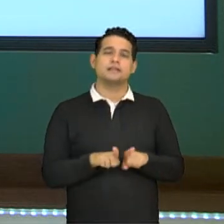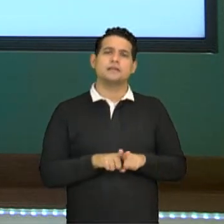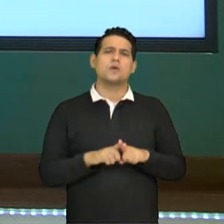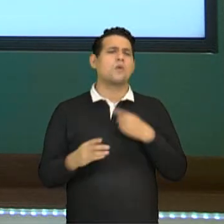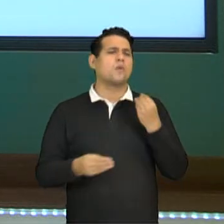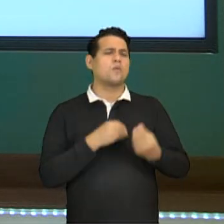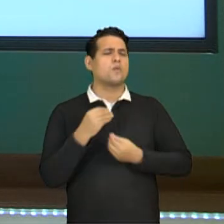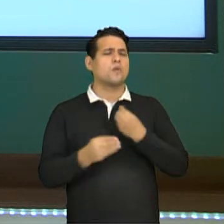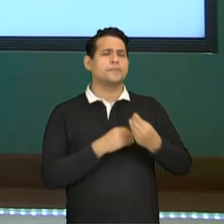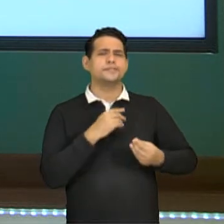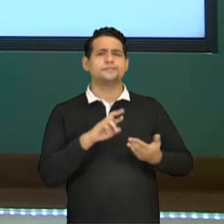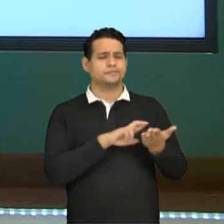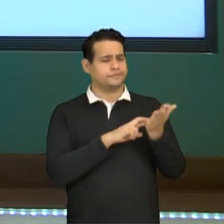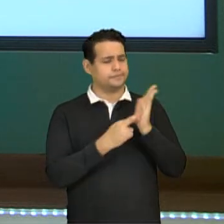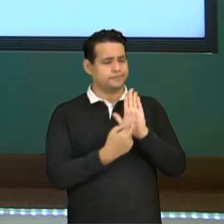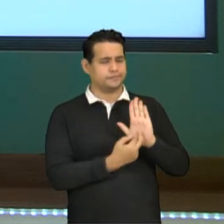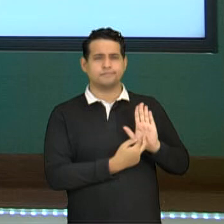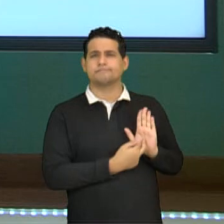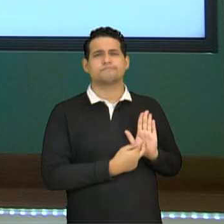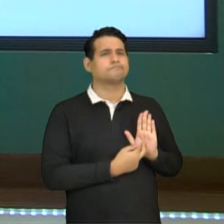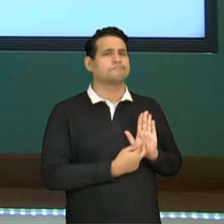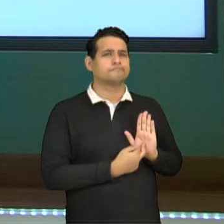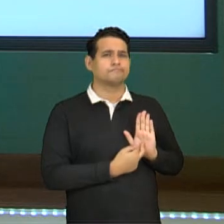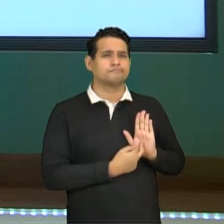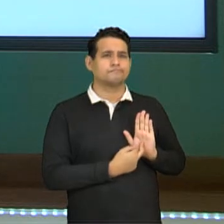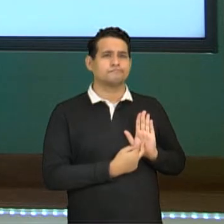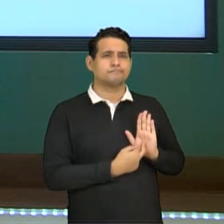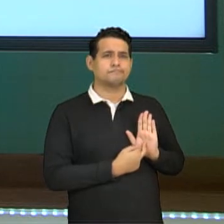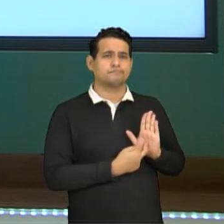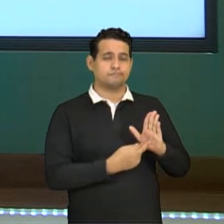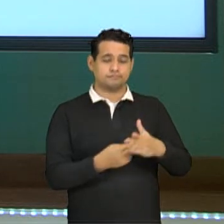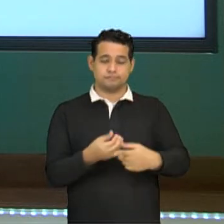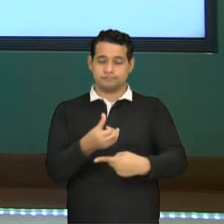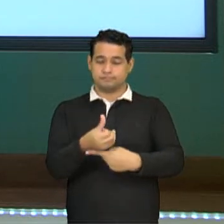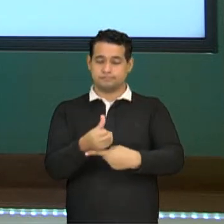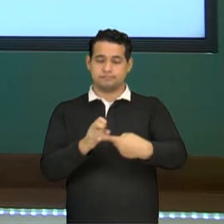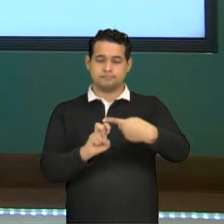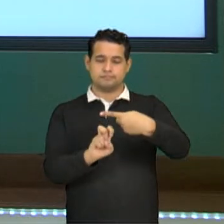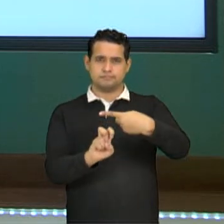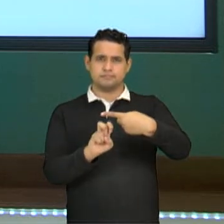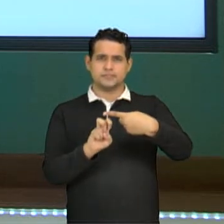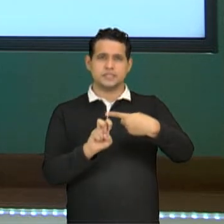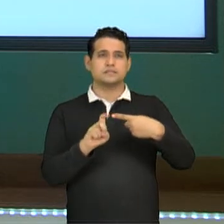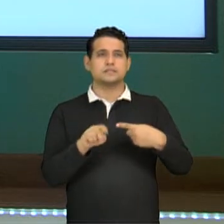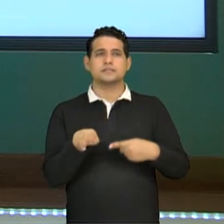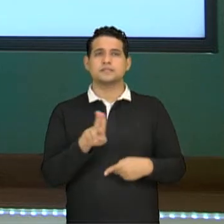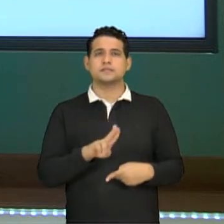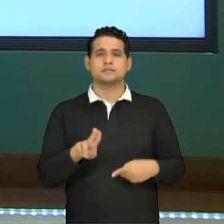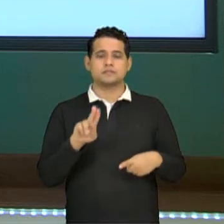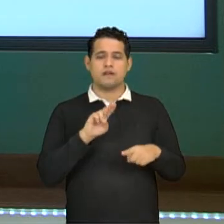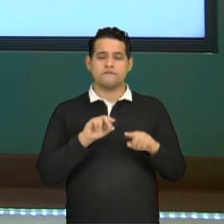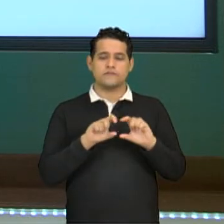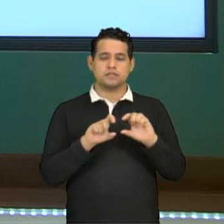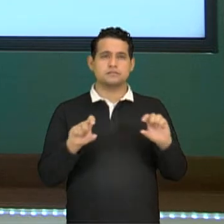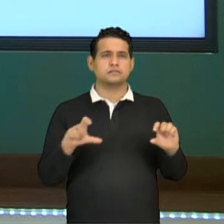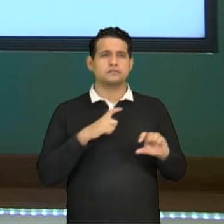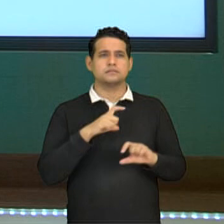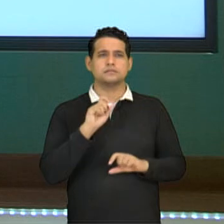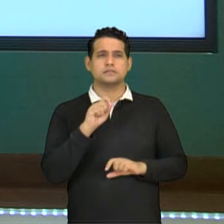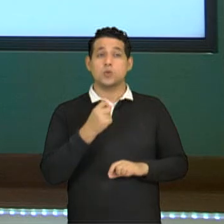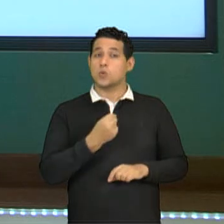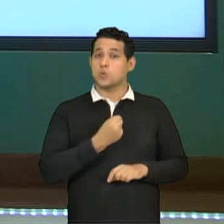como é que a gente poderia representar isso? Ó, 6/5, vocês viram que é uma fração que possui